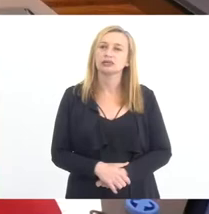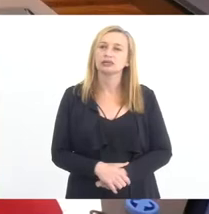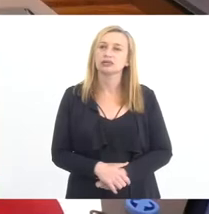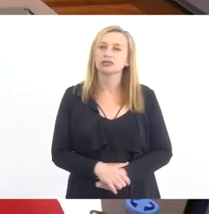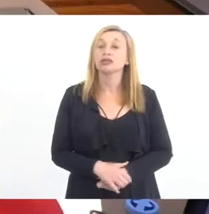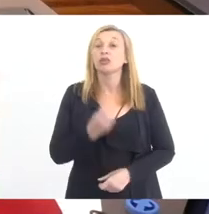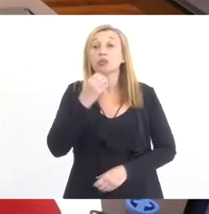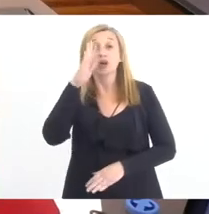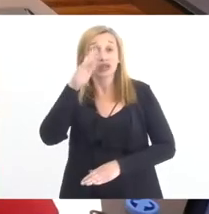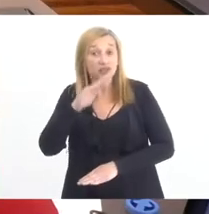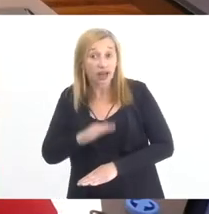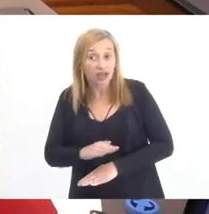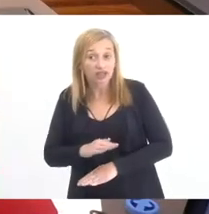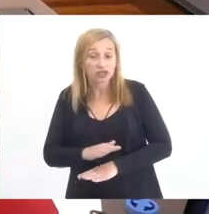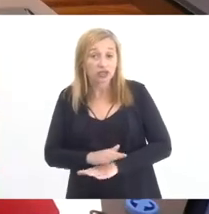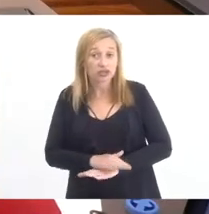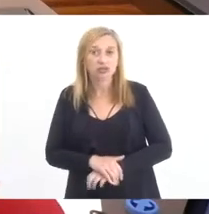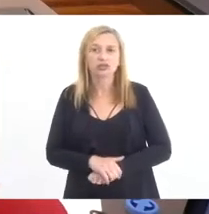Boa tarde a...